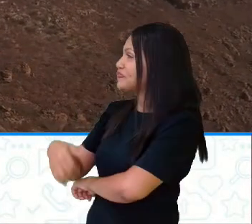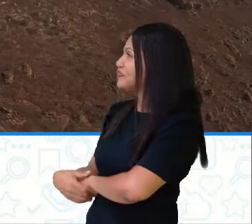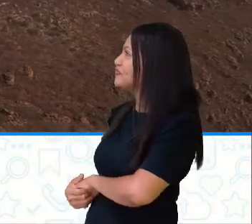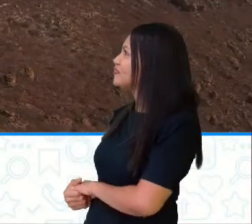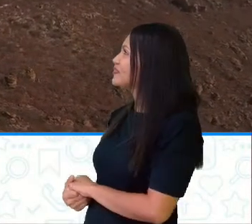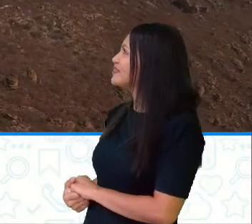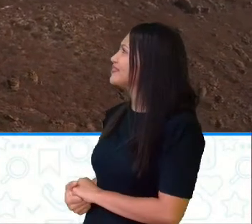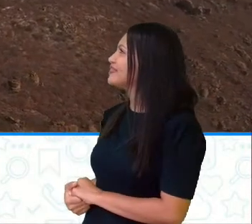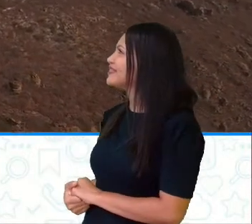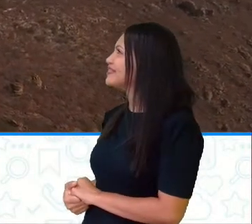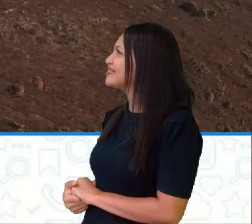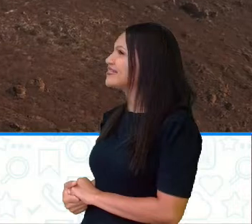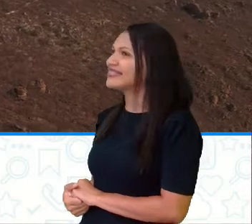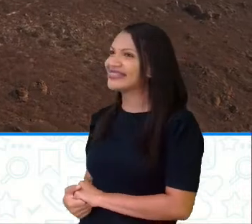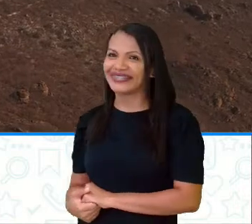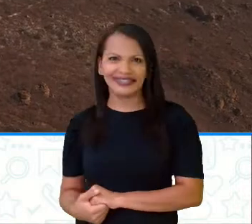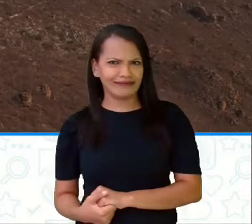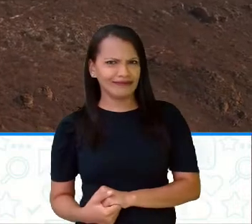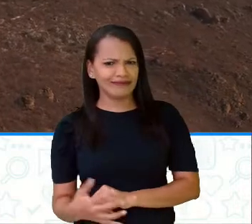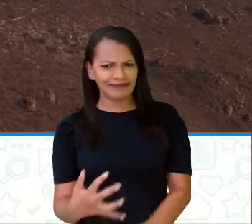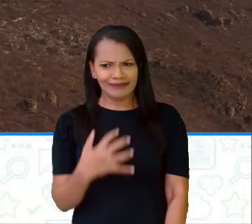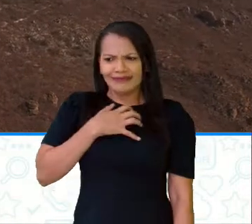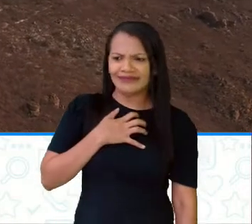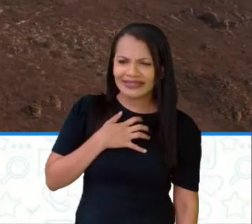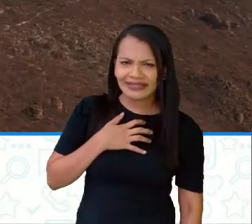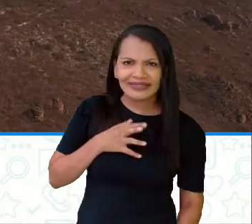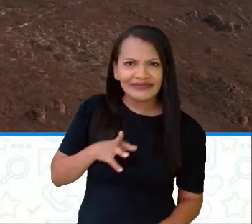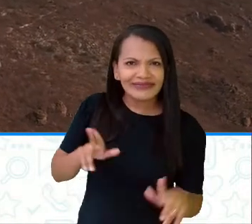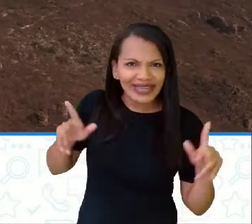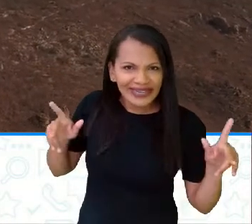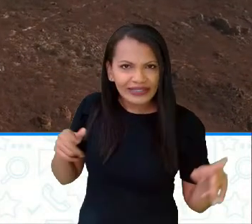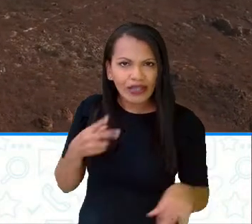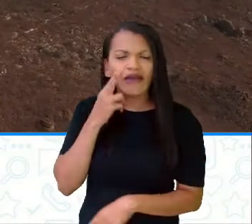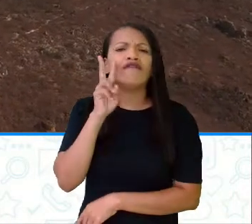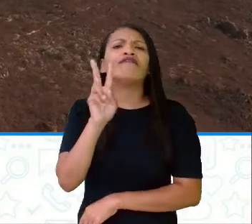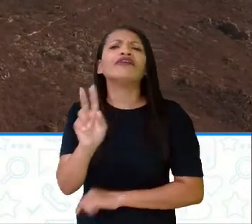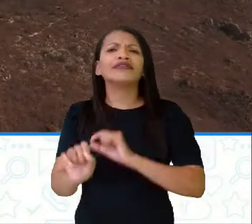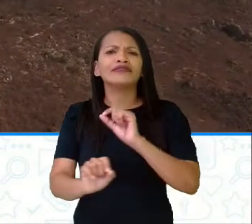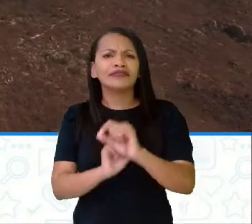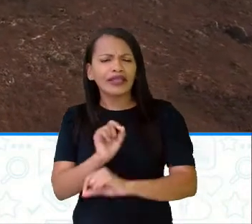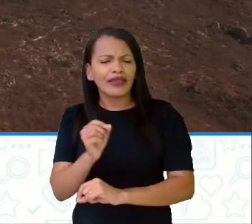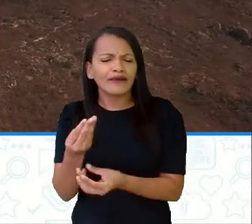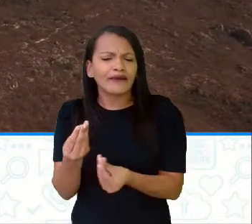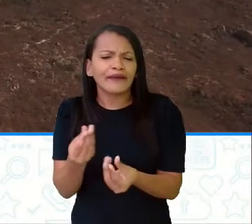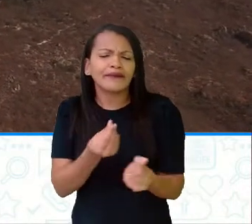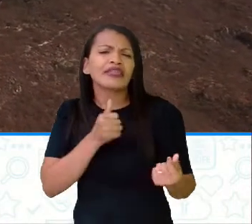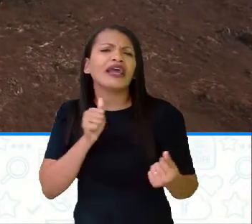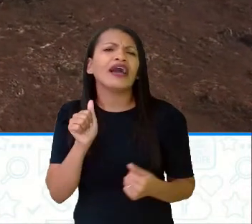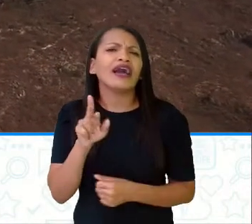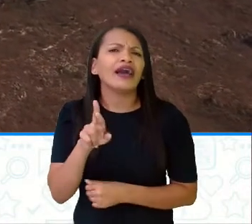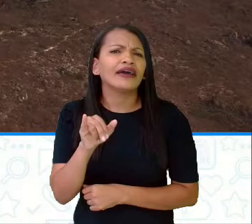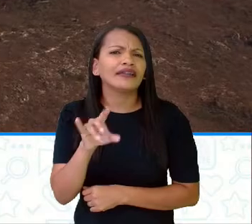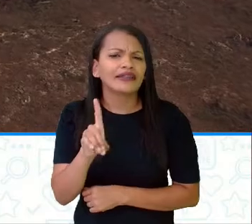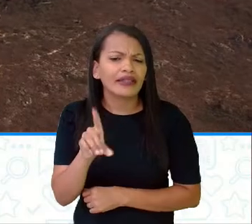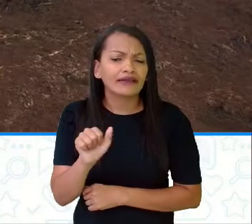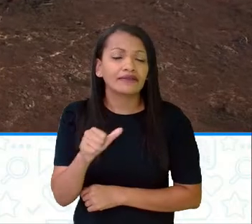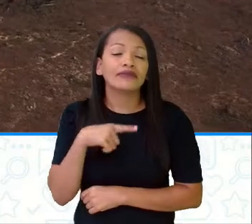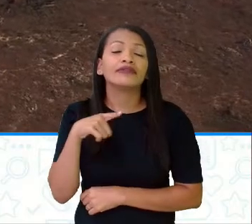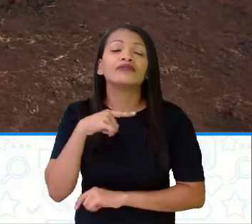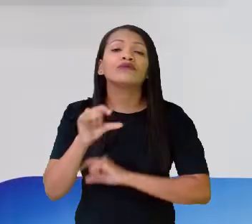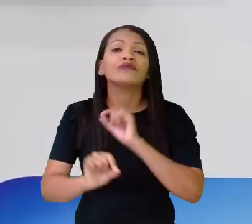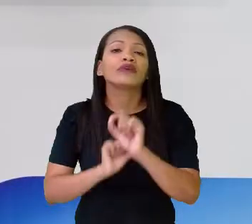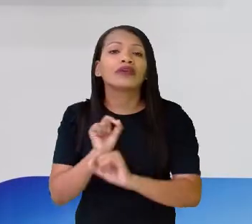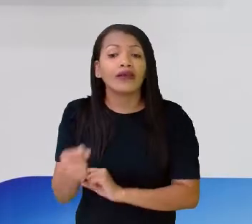que choque, que diferença, né? Aqui a gente está vendo que é uma região árida. O que é árido? É que tem pouca